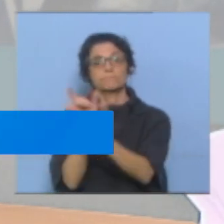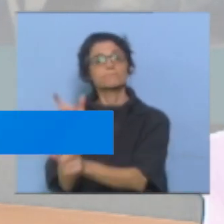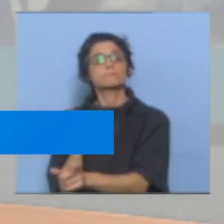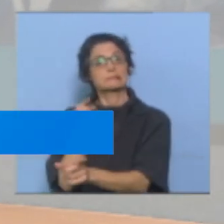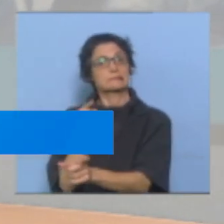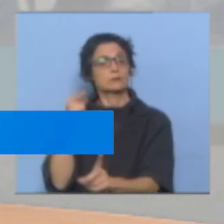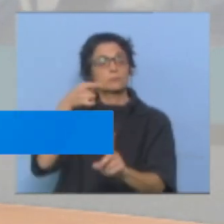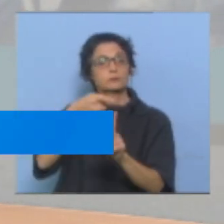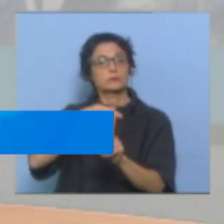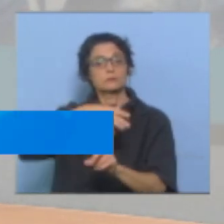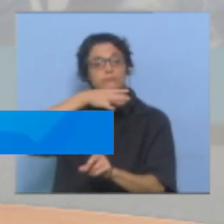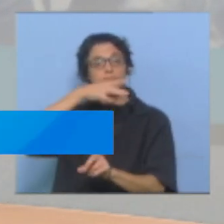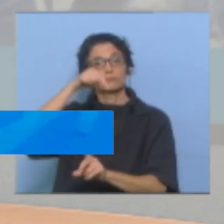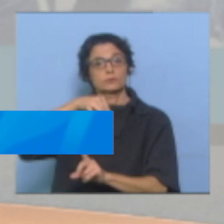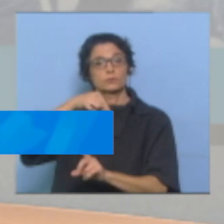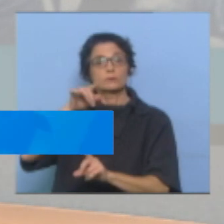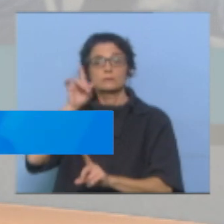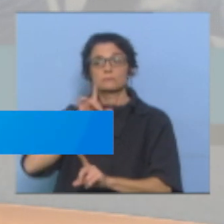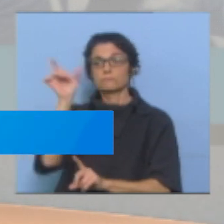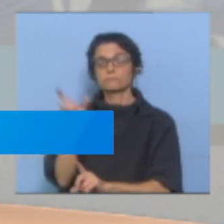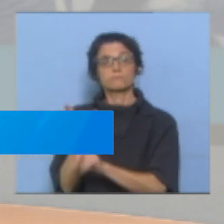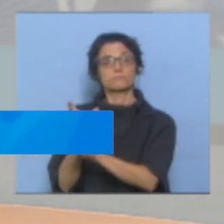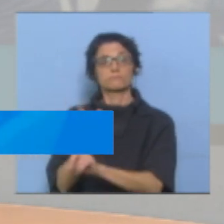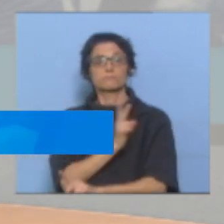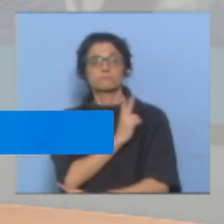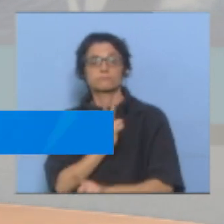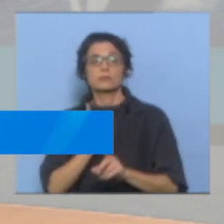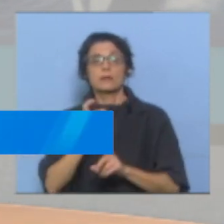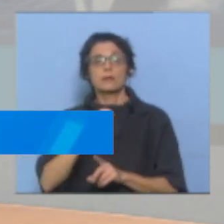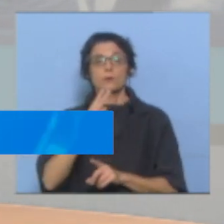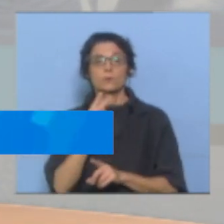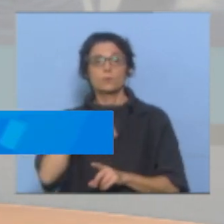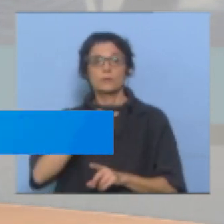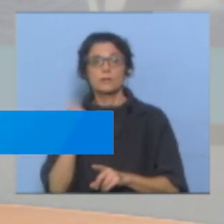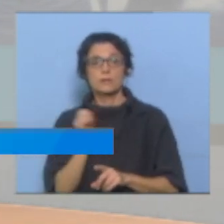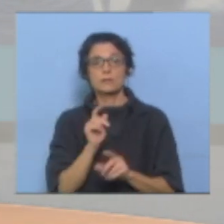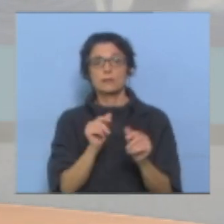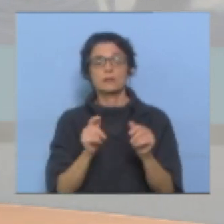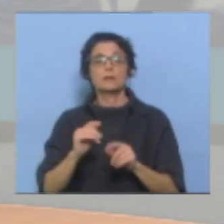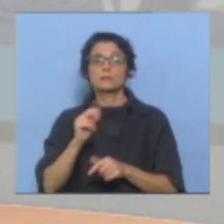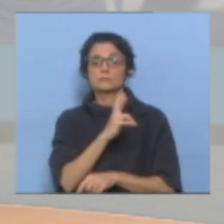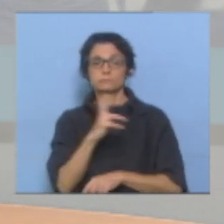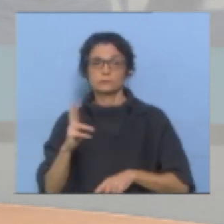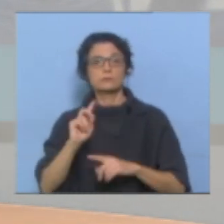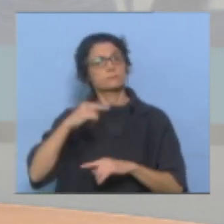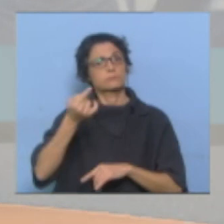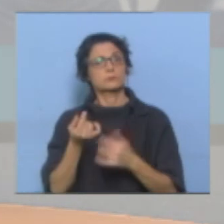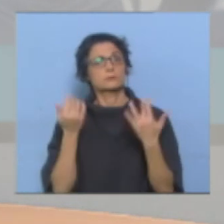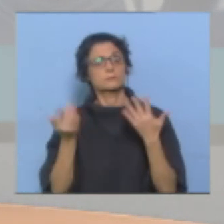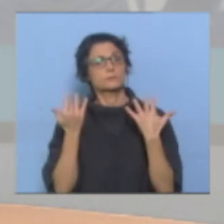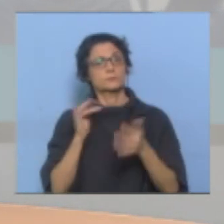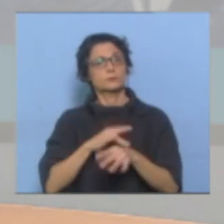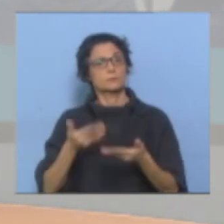conversa com Eunice Lourenço, que é chefe de redação da Renascença e com quem vamos conversar logo após os temas da